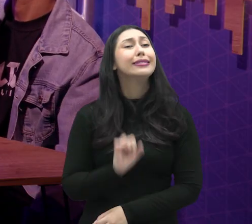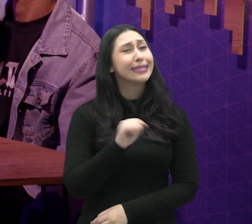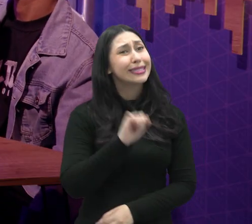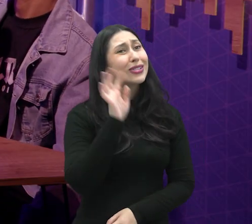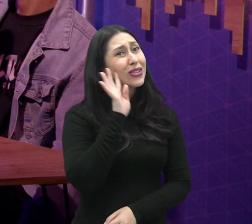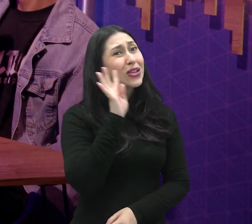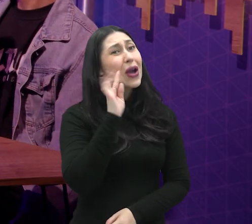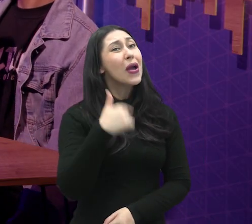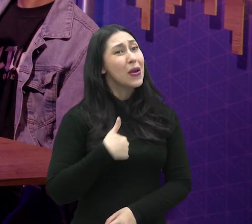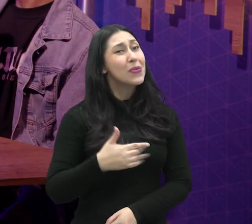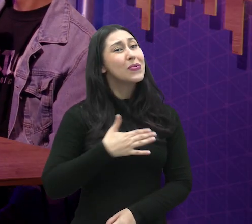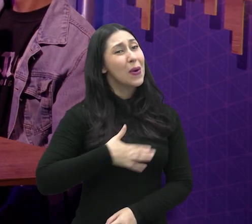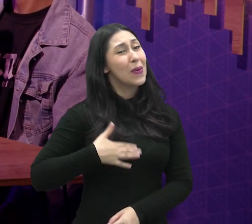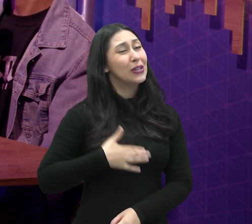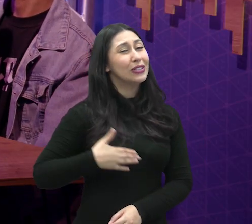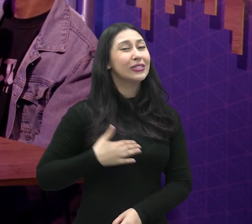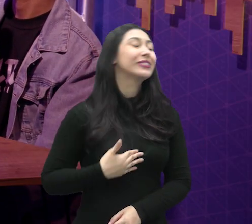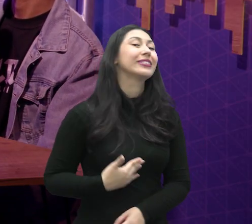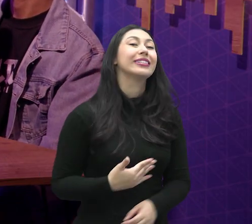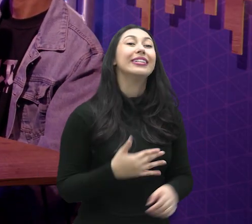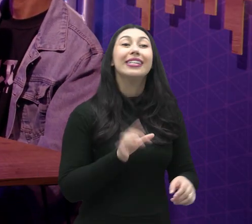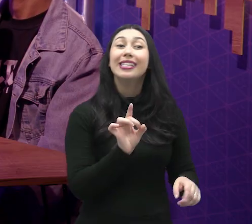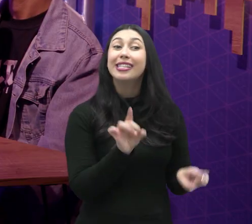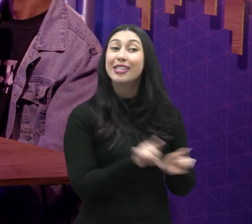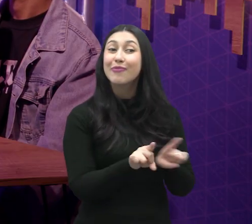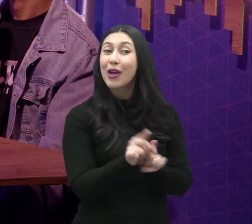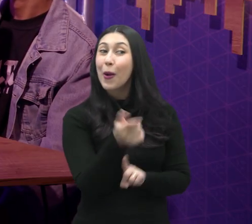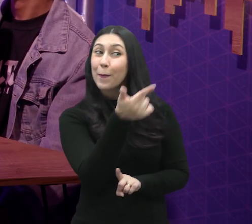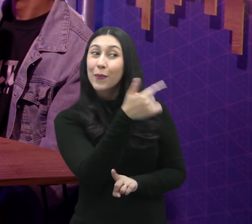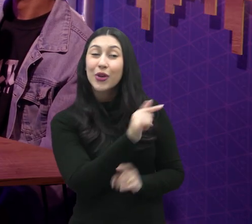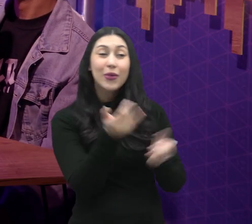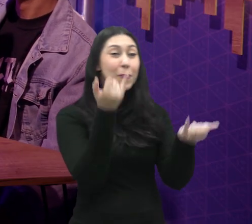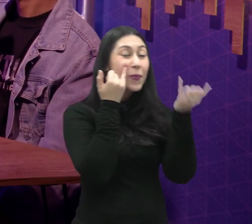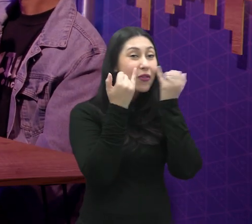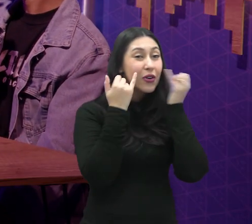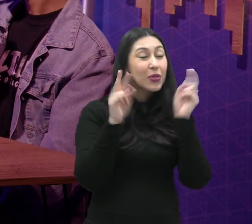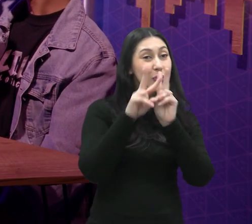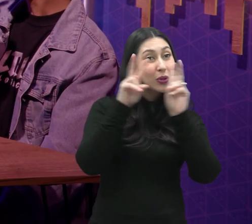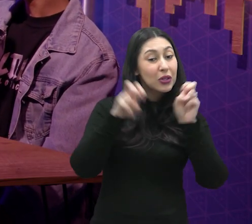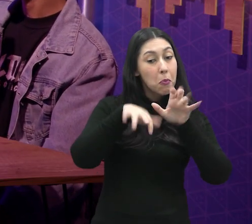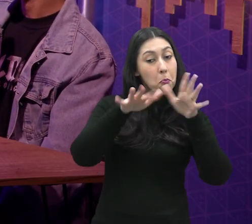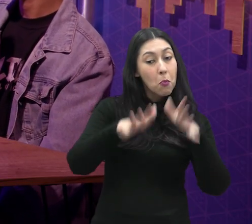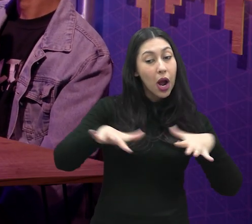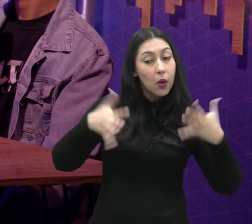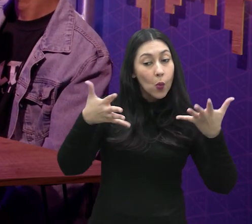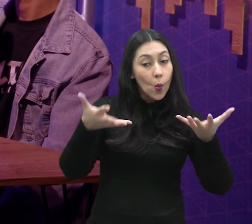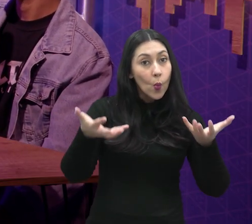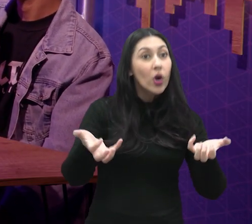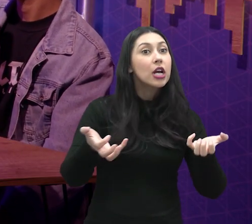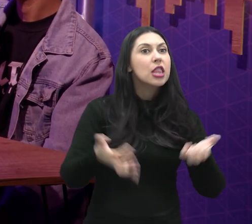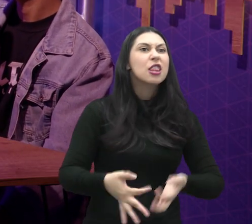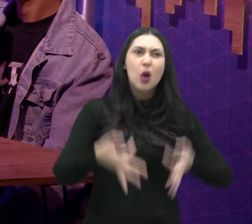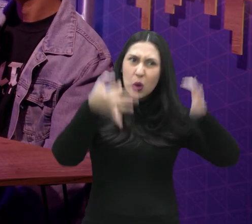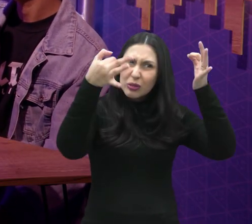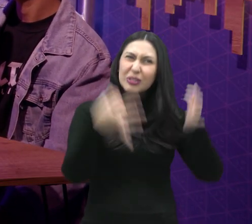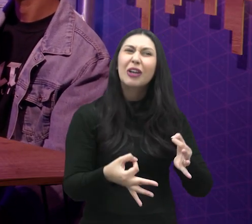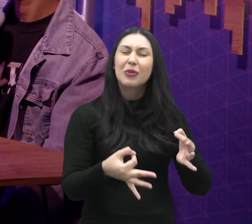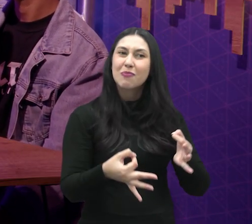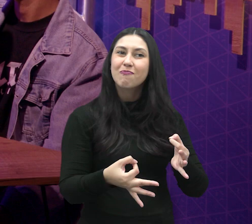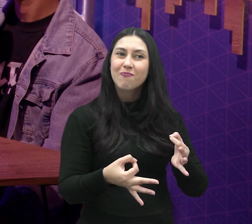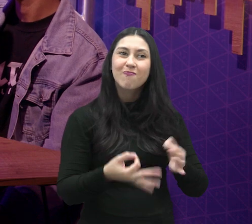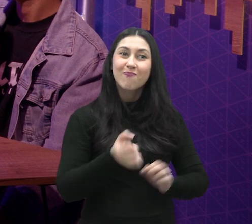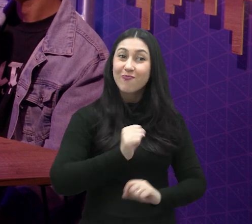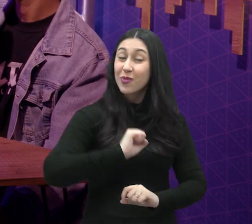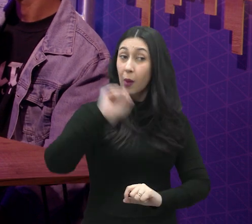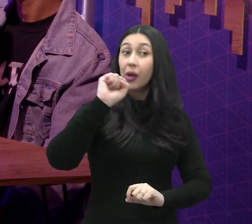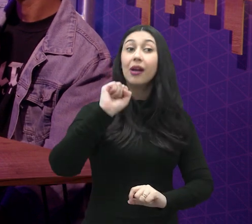Ai, muito legal, eu adoro muito também. E só aqui mais uma informação em relação ainda à novela Mar do Sertão, deu tão certo colocar a dupla